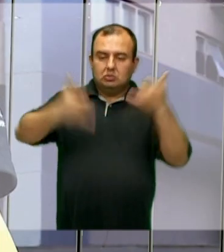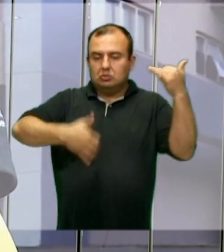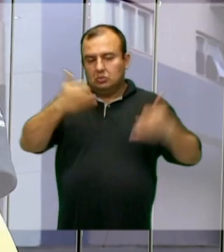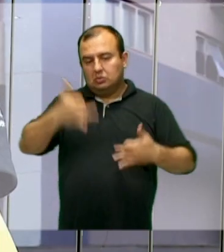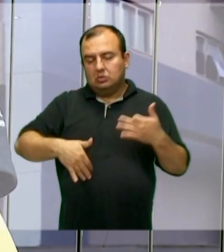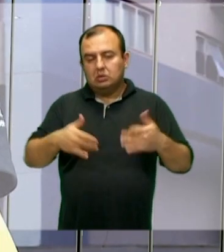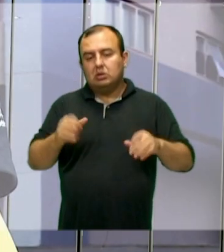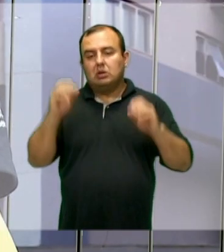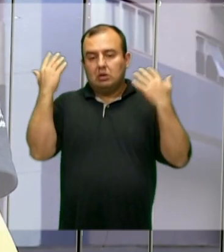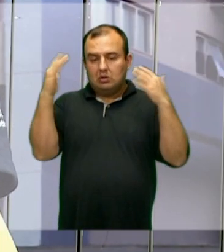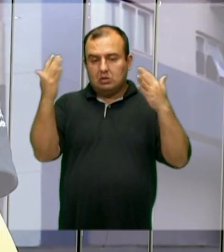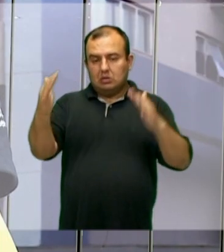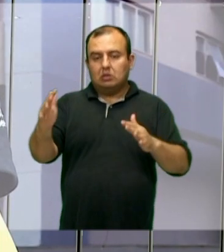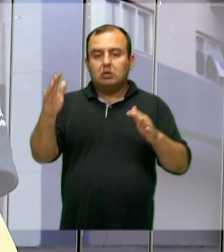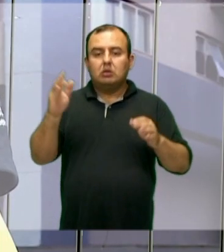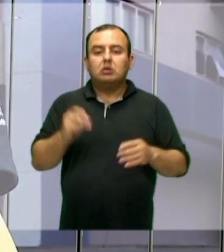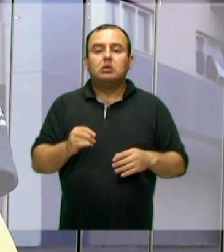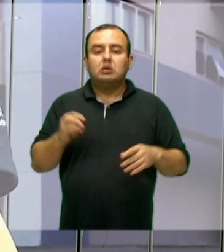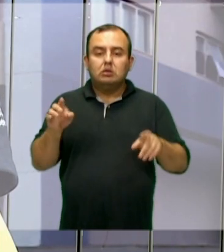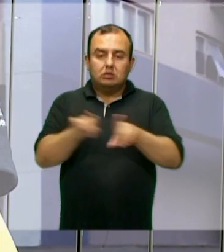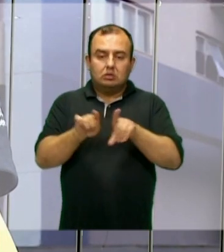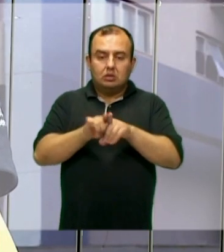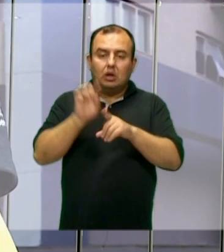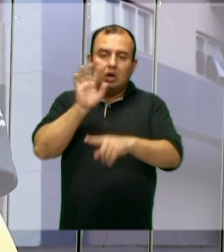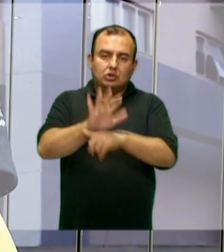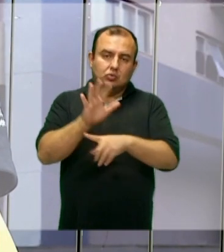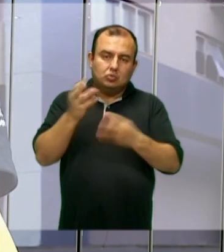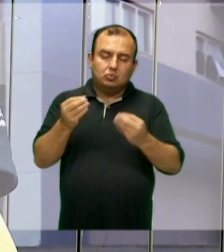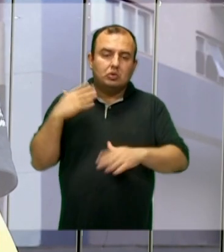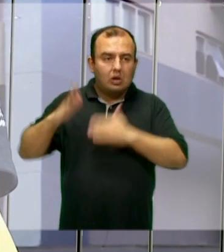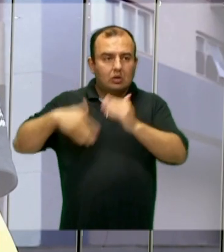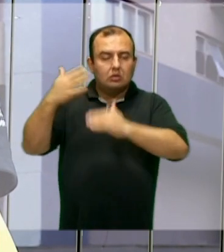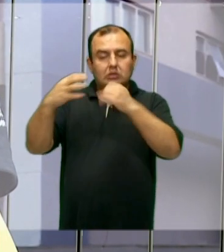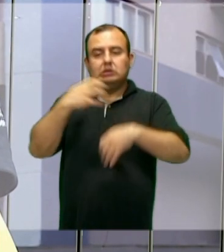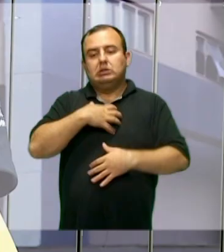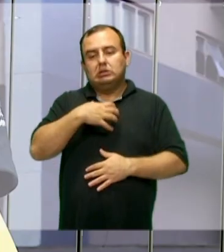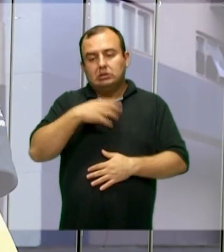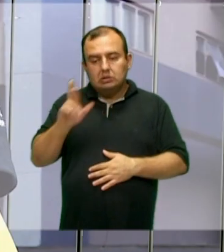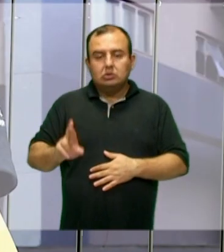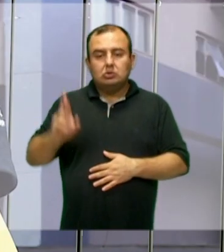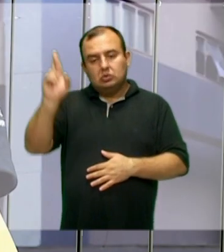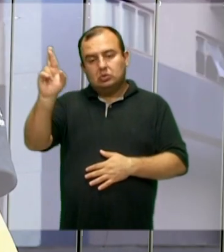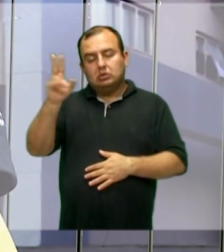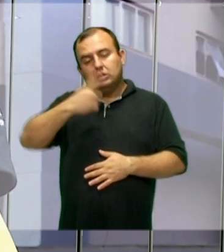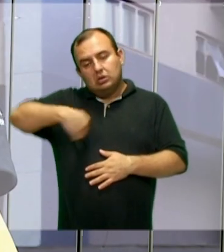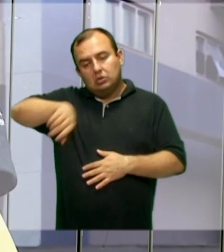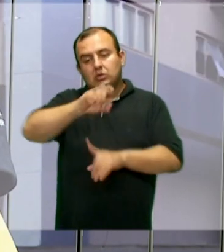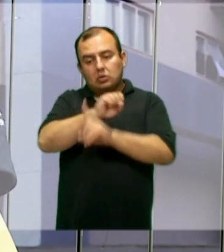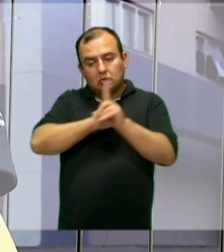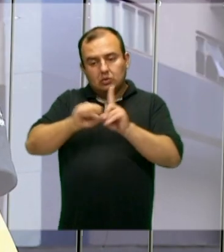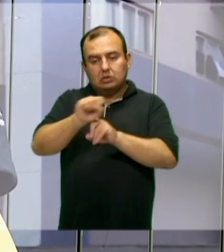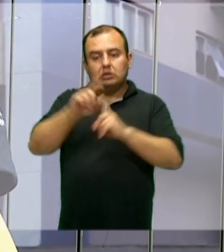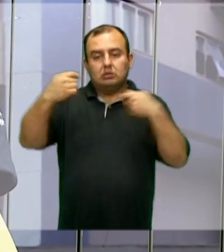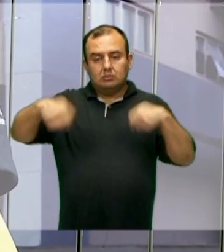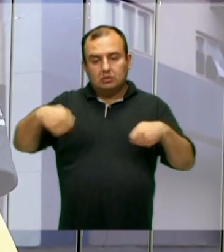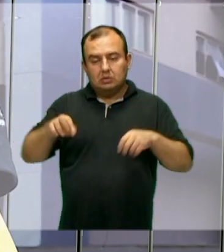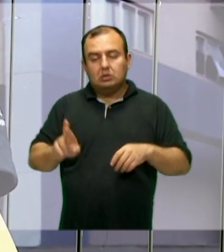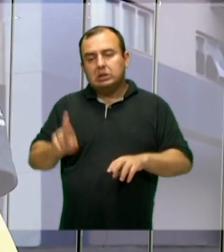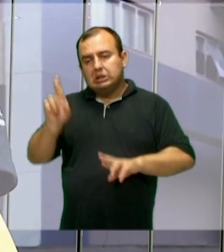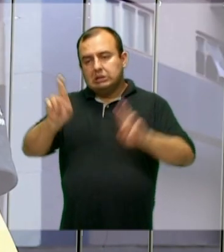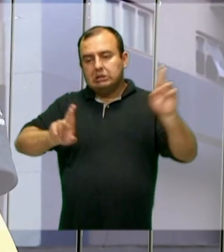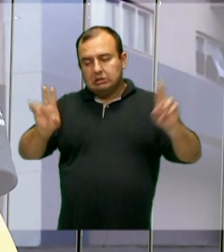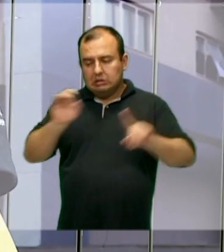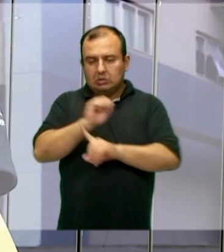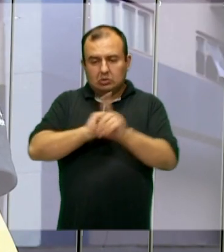sessão solene, que acontece de vez em quando, ajuda muito a gente desenvolver esse senso de líderes, que é algo que a nossa sociedade precisa, né? Líderes e